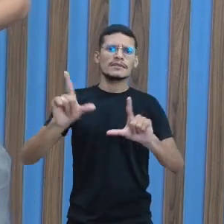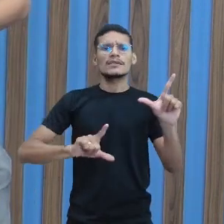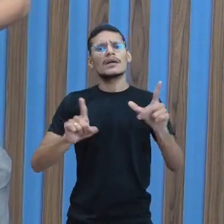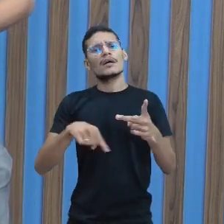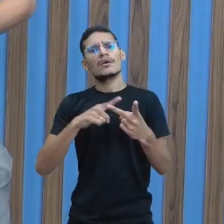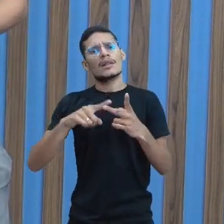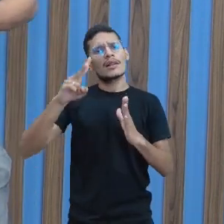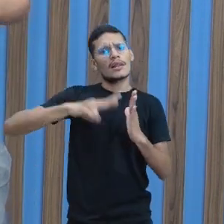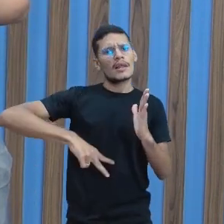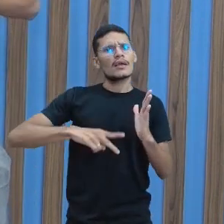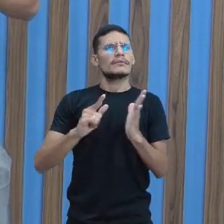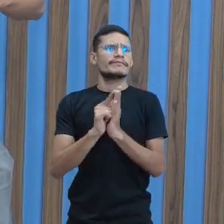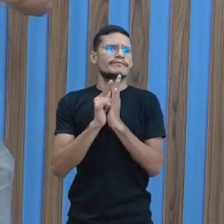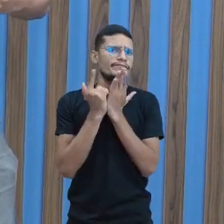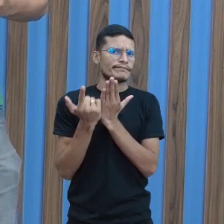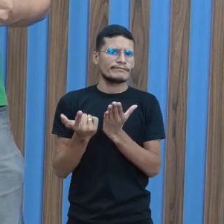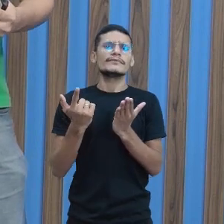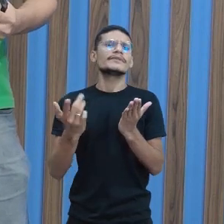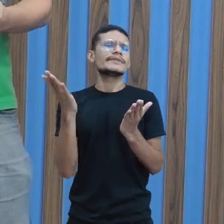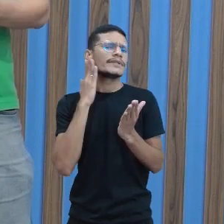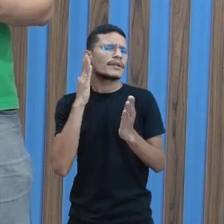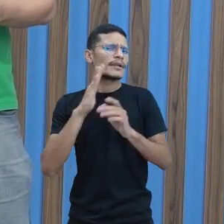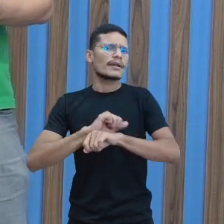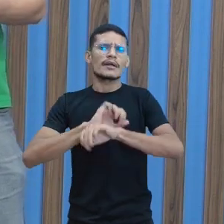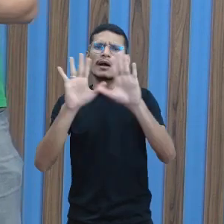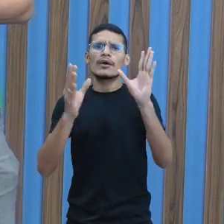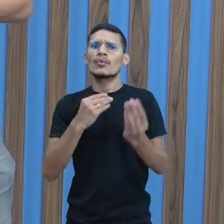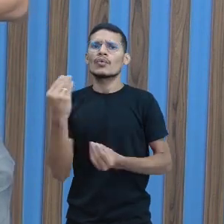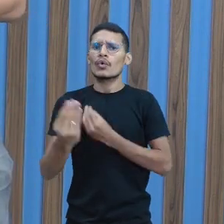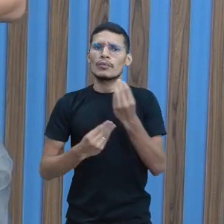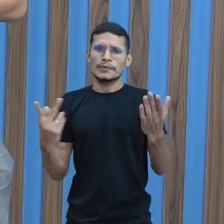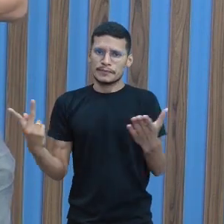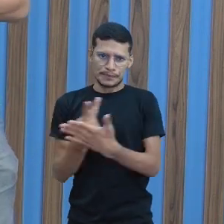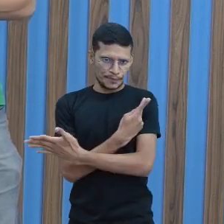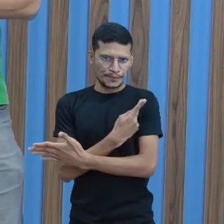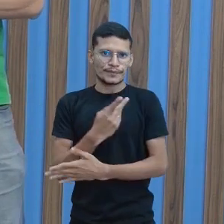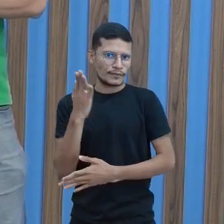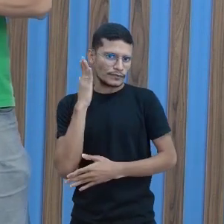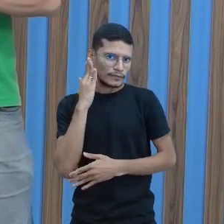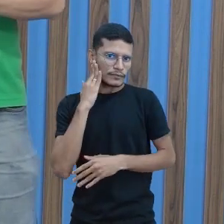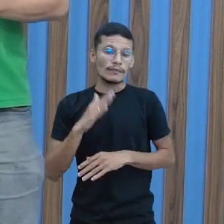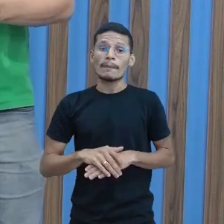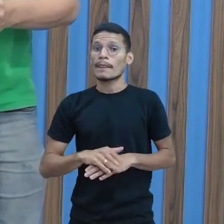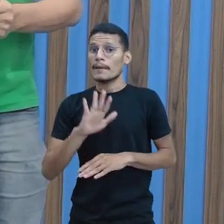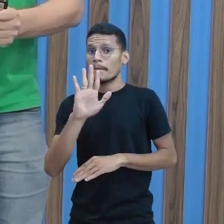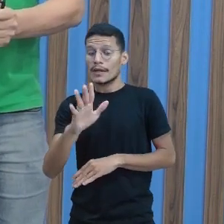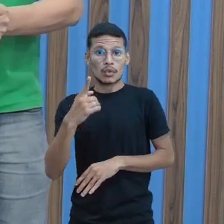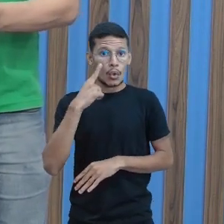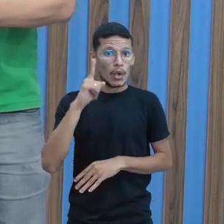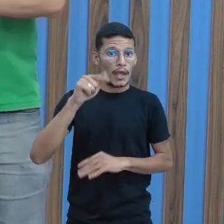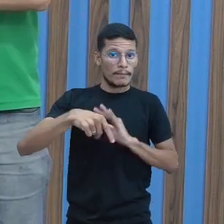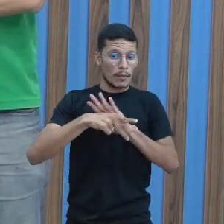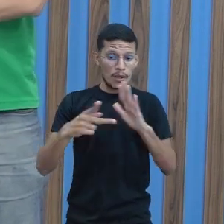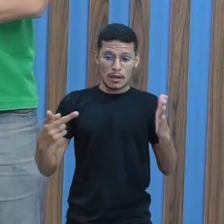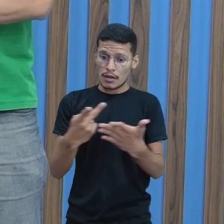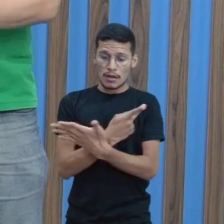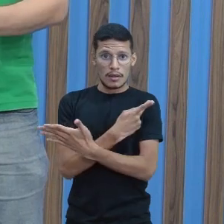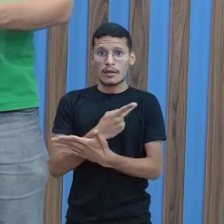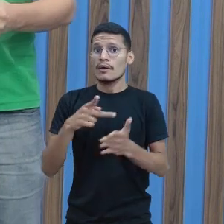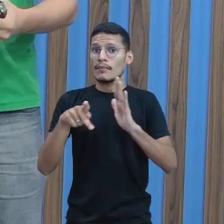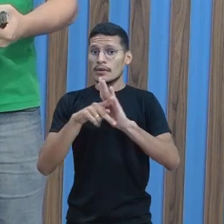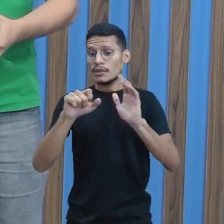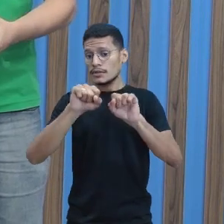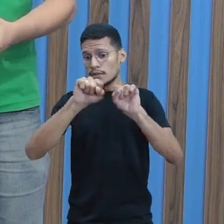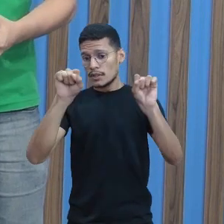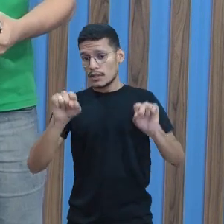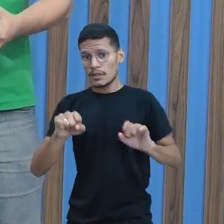as notícias e a gente tenta entender um pouco mais. E eu posso dizer para vocês que é um daqueles casos em que essa história do século